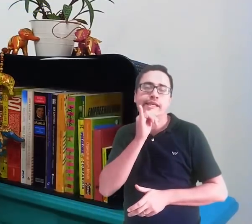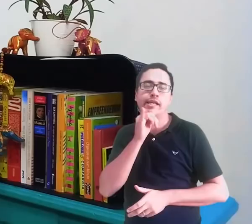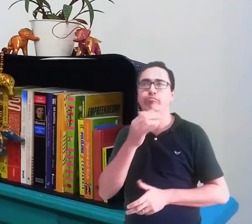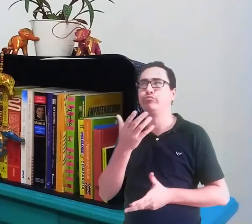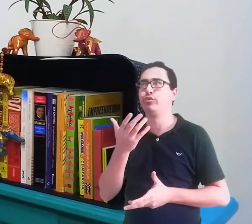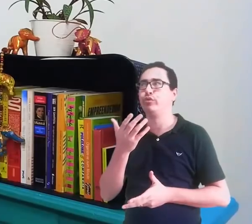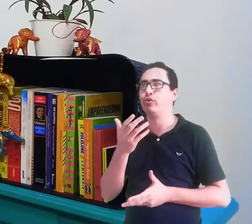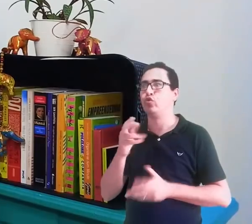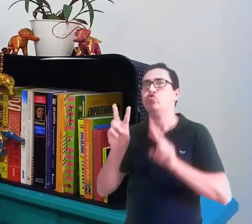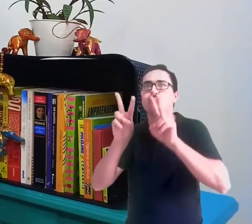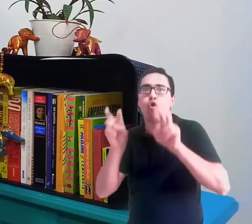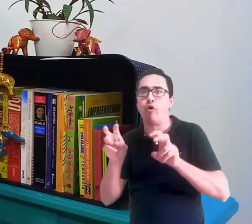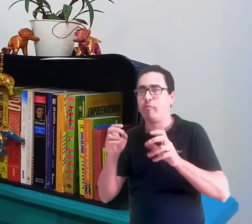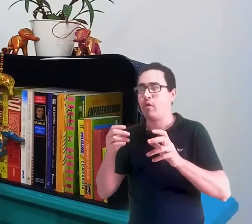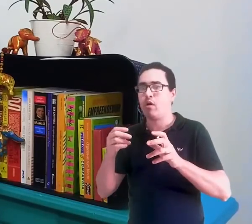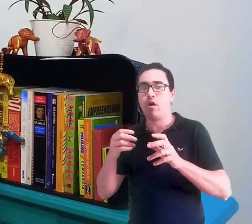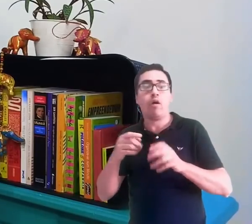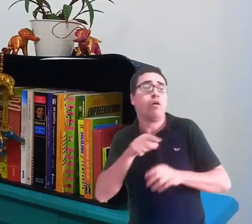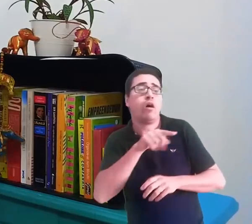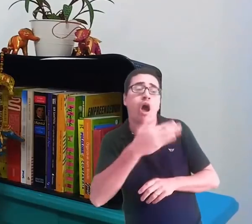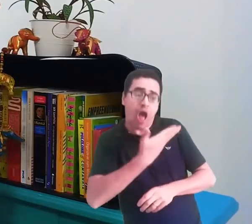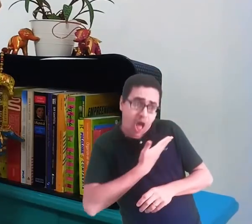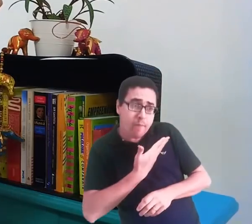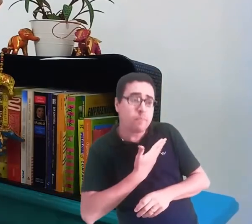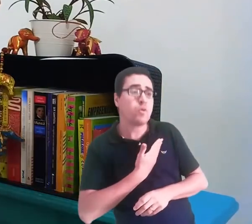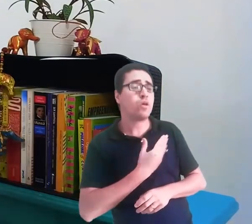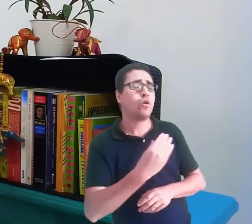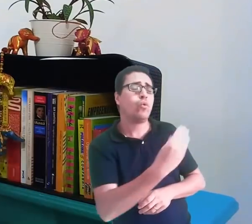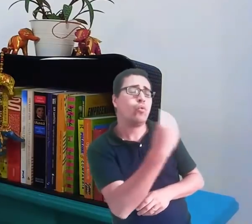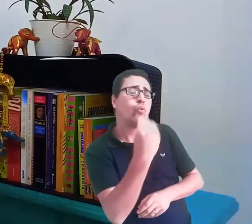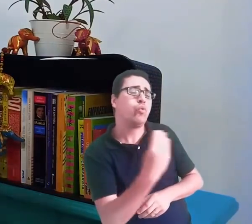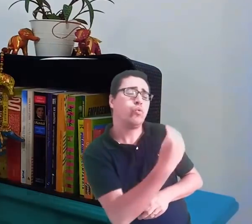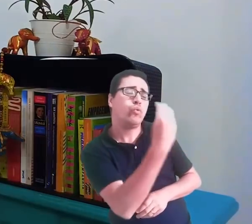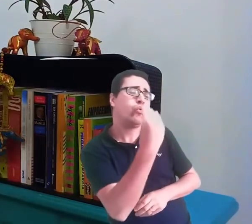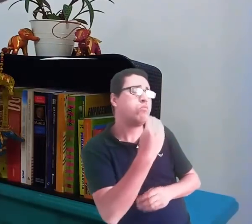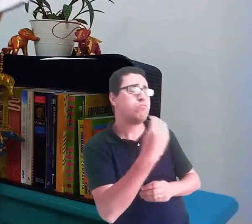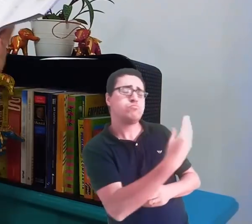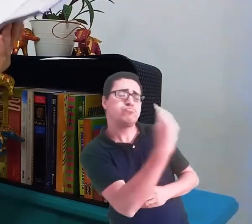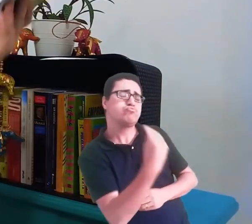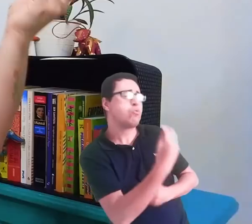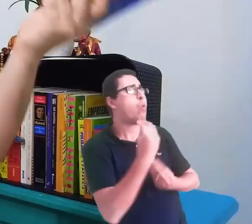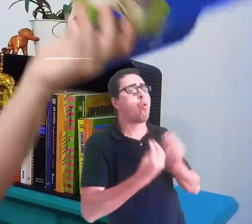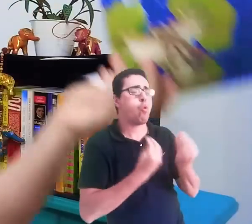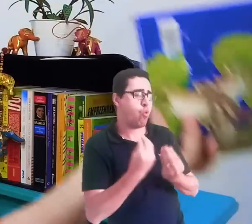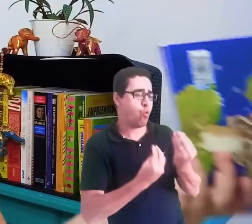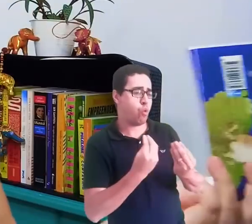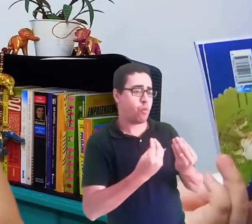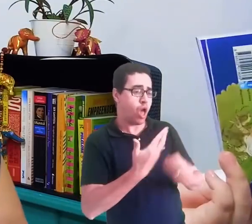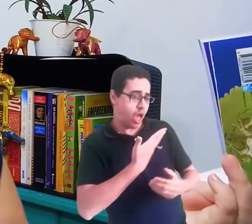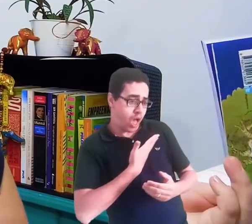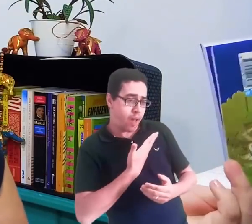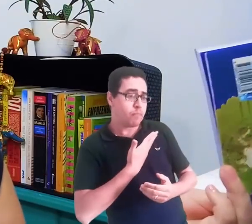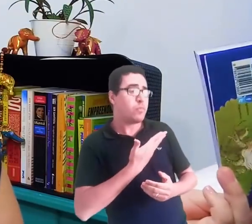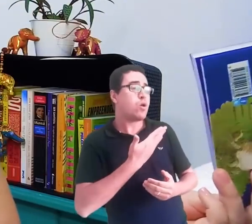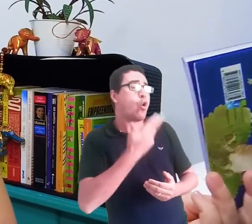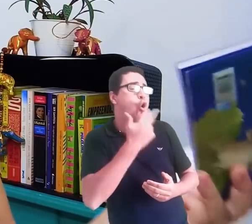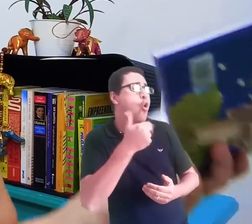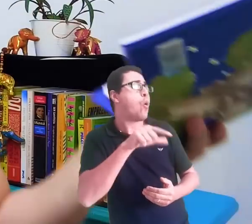o som da sua voz, quais as brincadeiras que prefere. Seu amigo